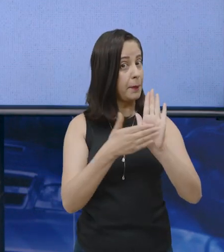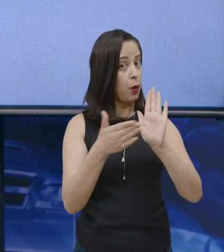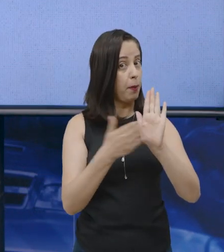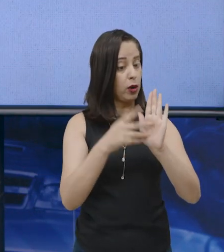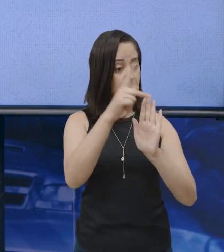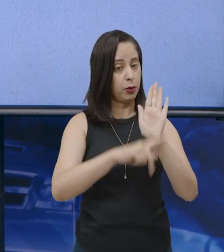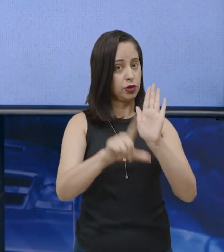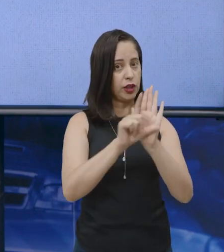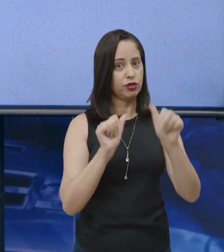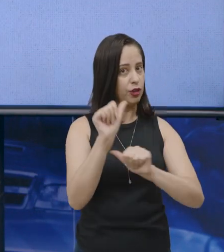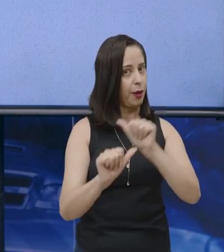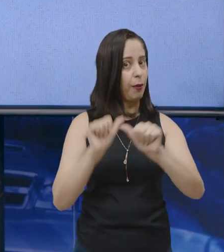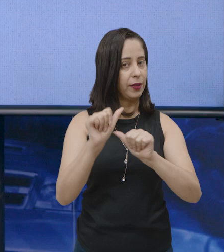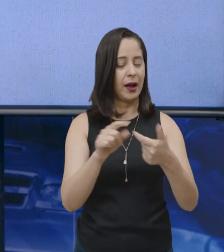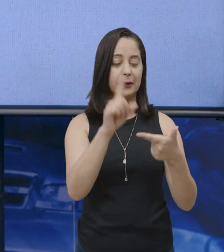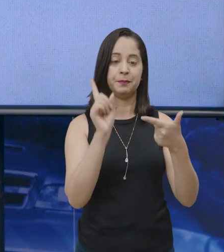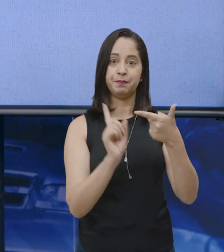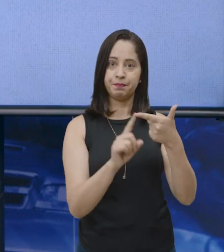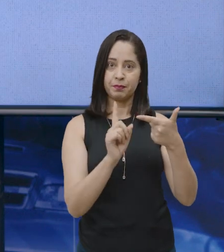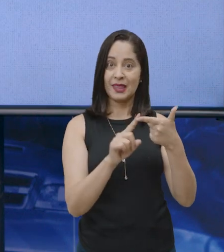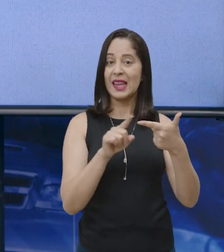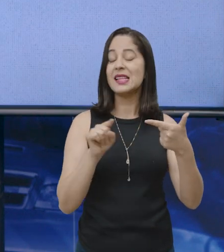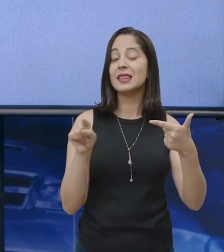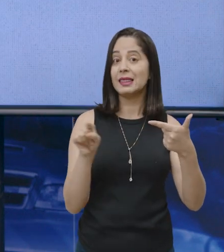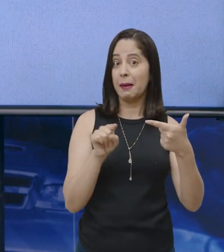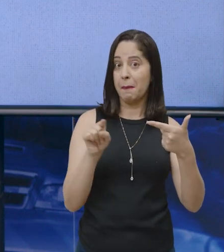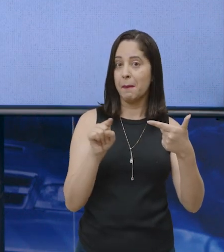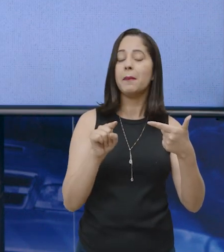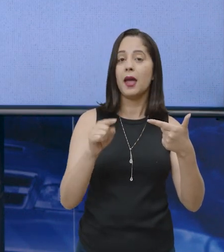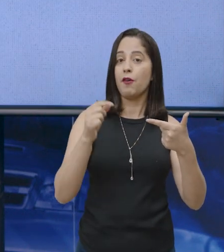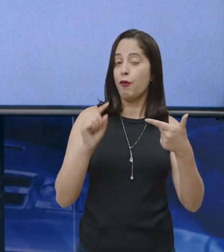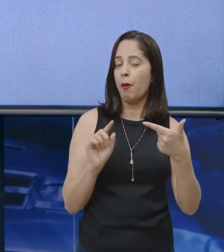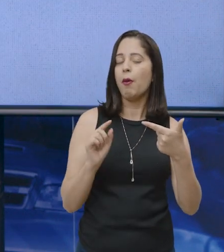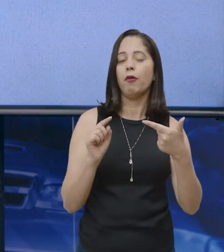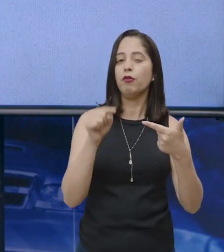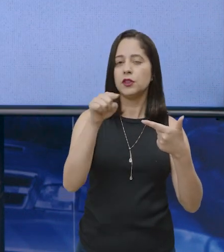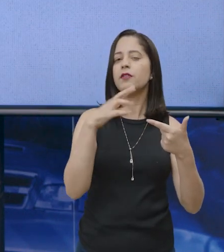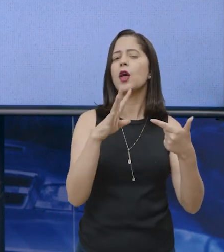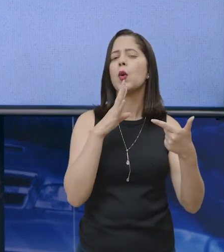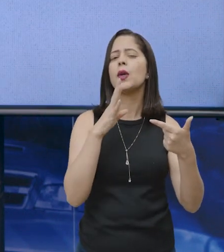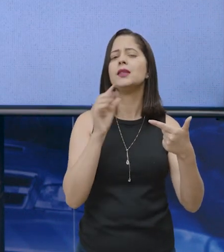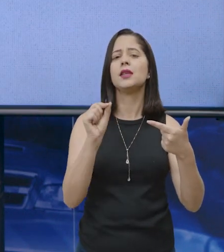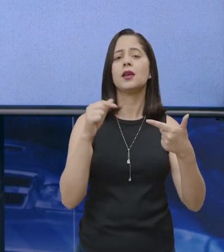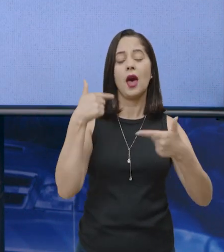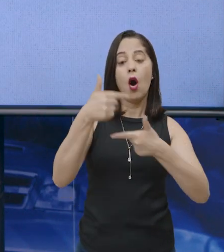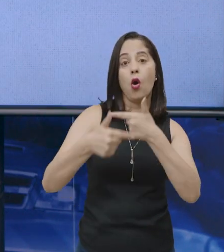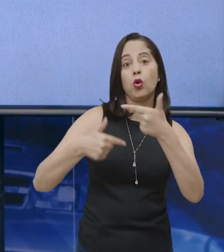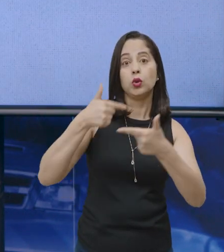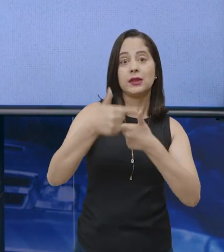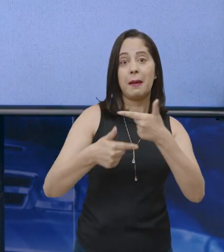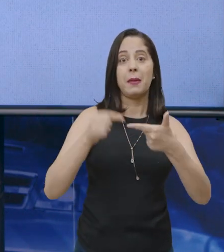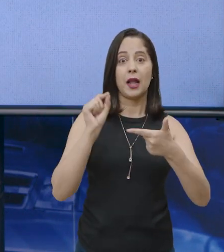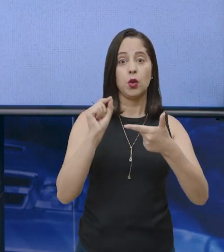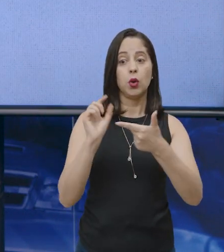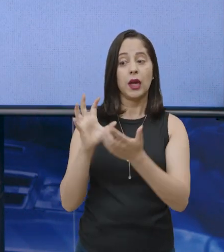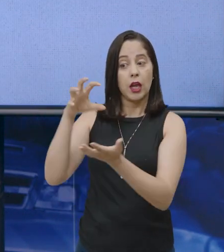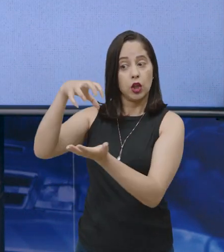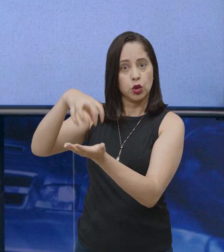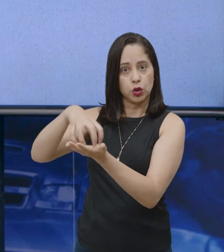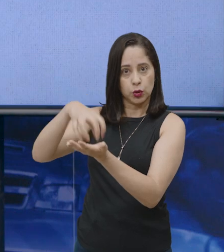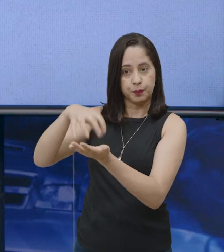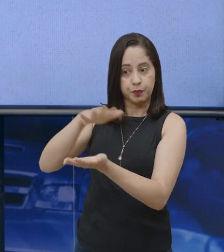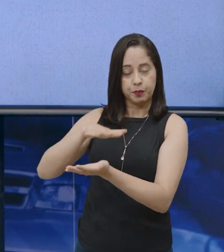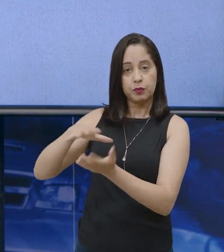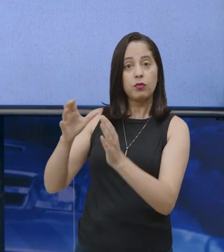modificações em projetos de lei. Ainda na Câmara, hoje vamos apresentar uma matéria sobre o trabalho de fiscalização feito